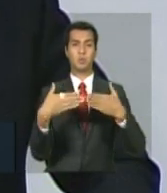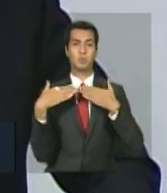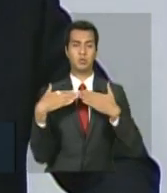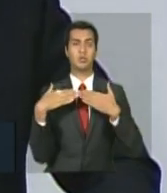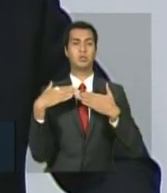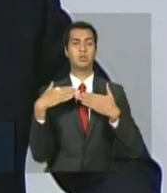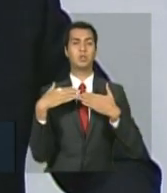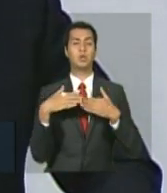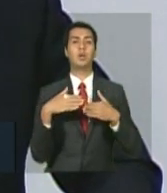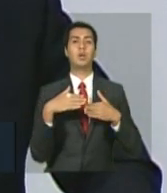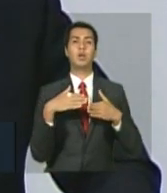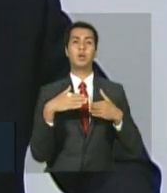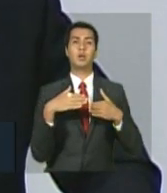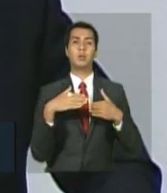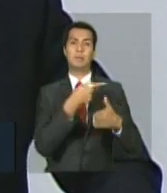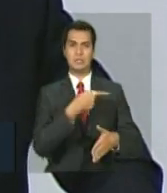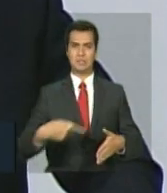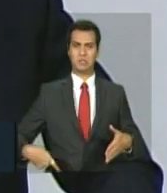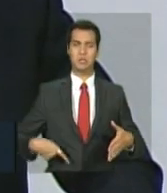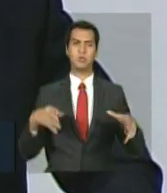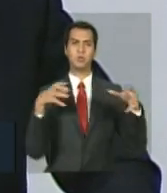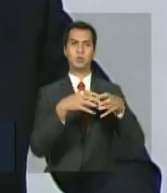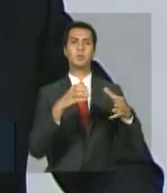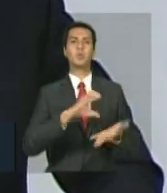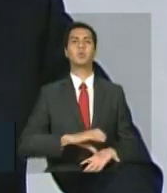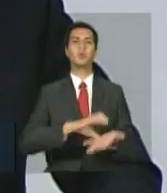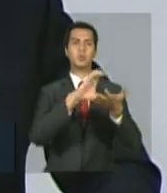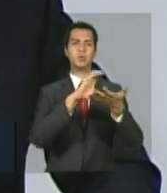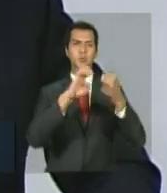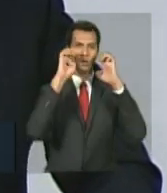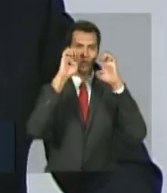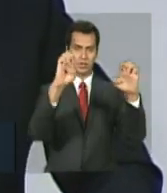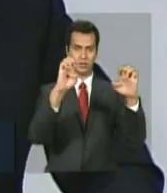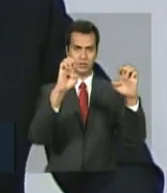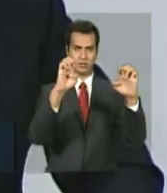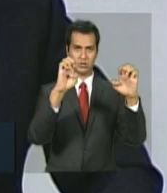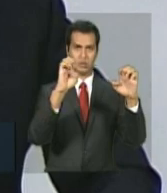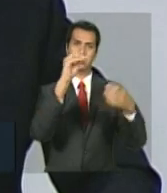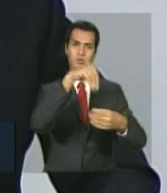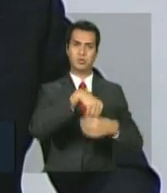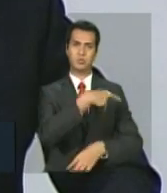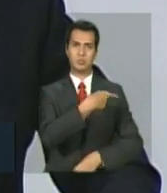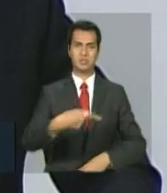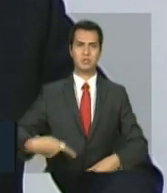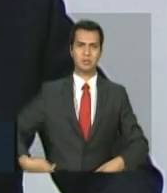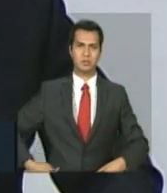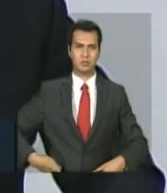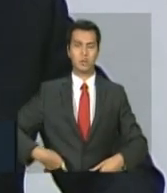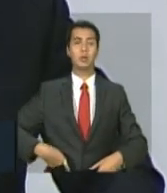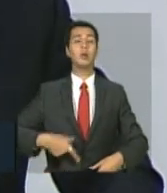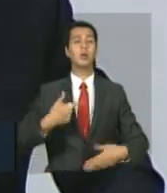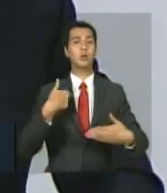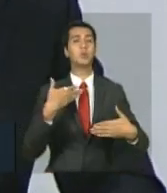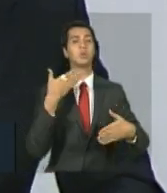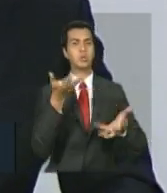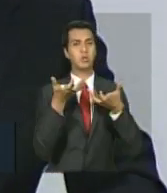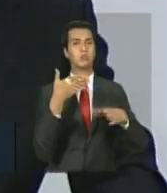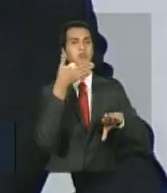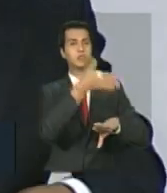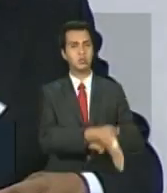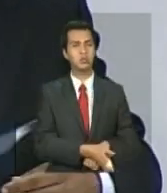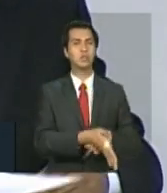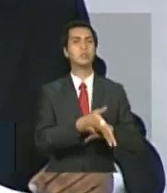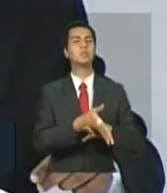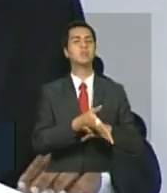Pública da Presidência da República, para que pudesse, em audiência, apresentar todas as minhas razões e desmascarar, mais uma vez,